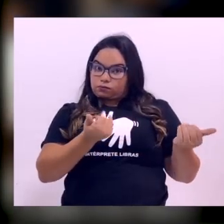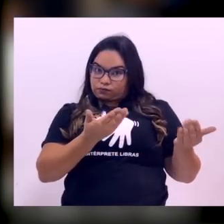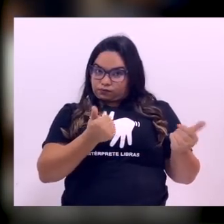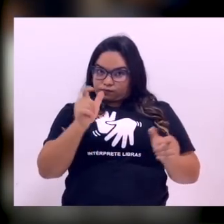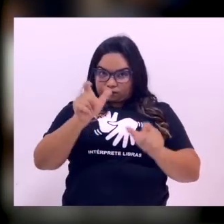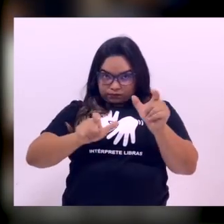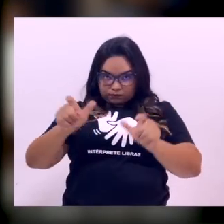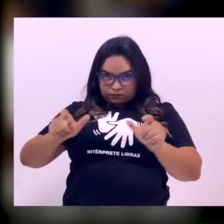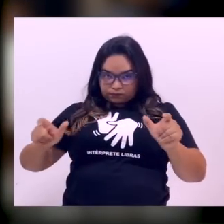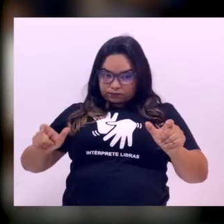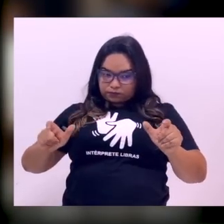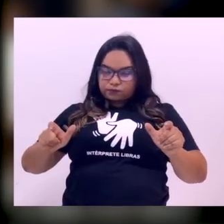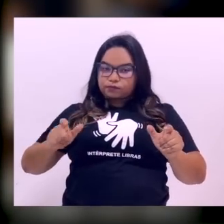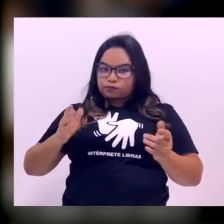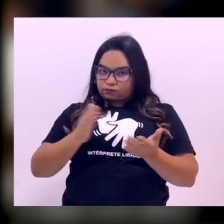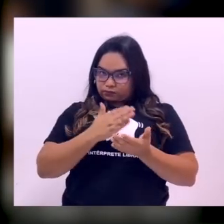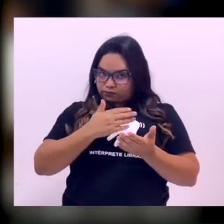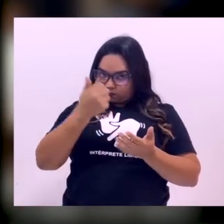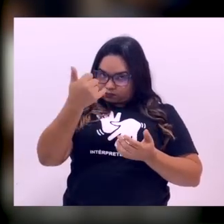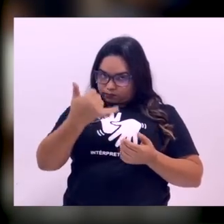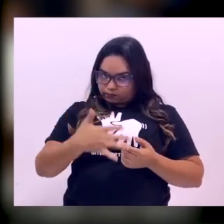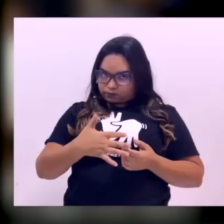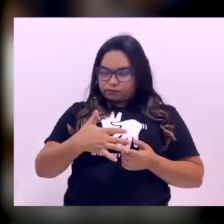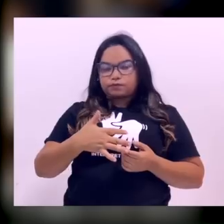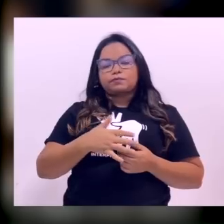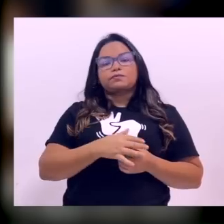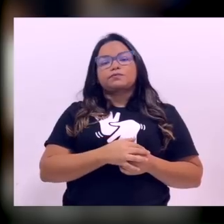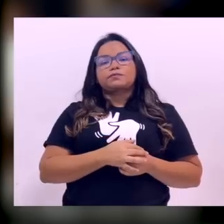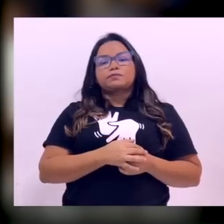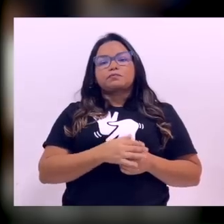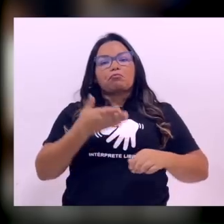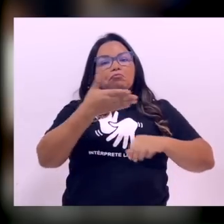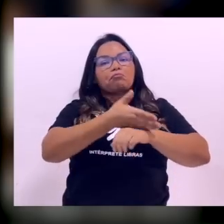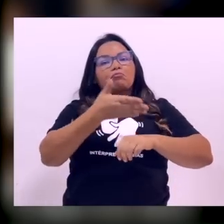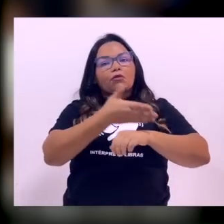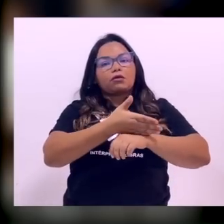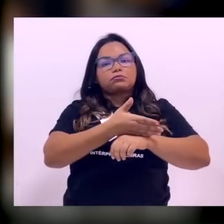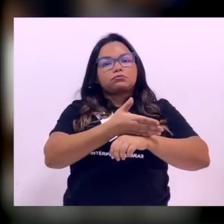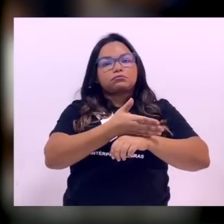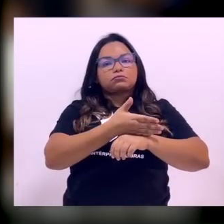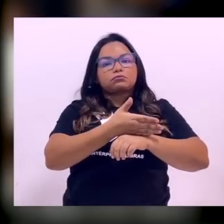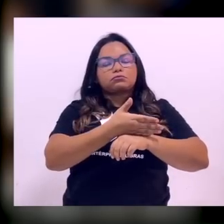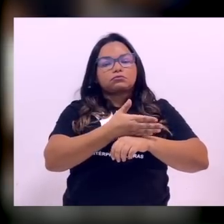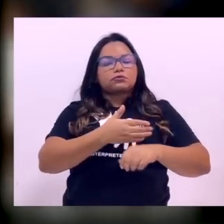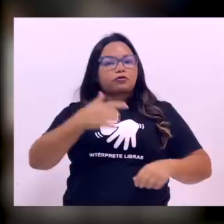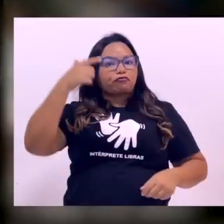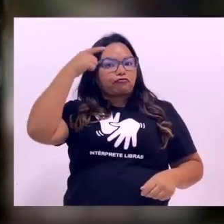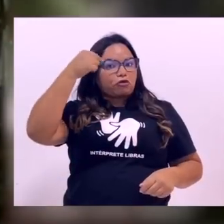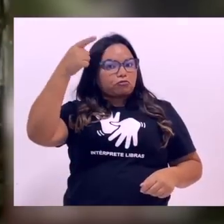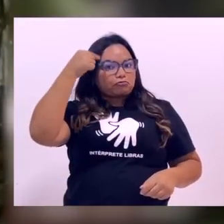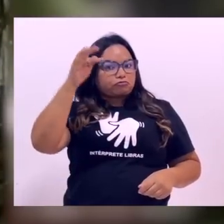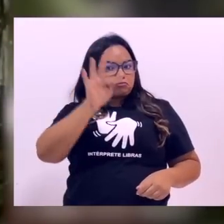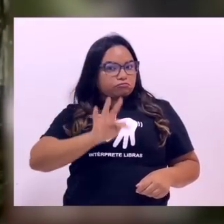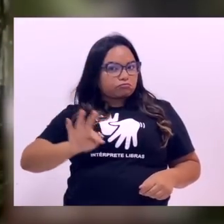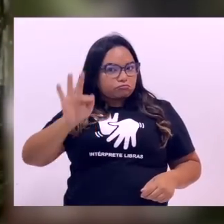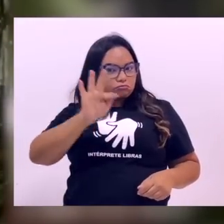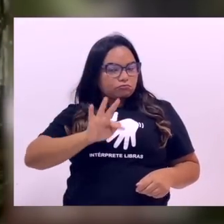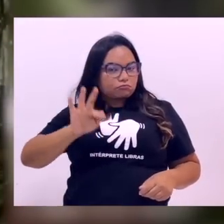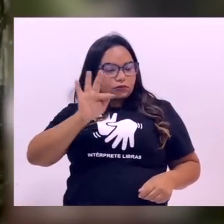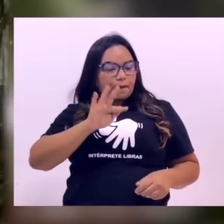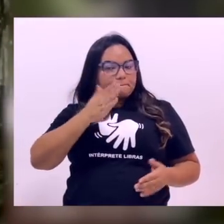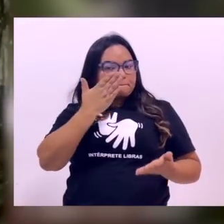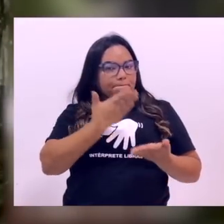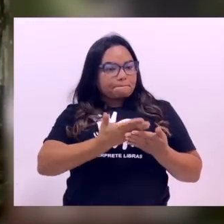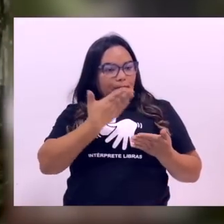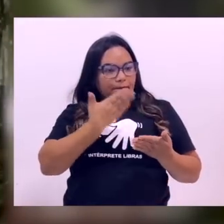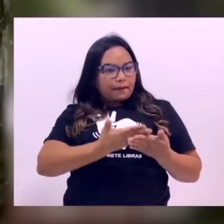Estes jovens, de acordo com a história bíblica, foram inscritos nos institutos de ensino superior. Foram